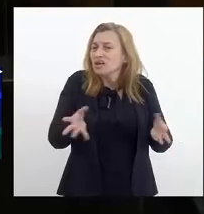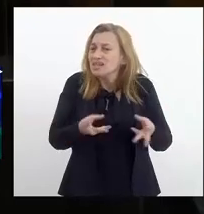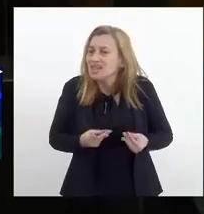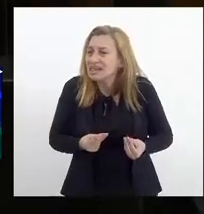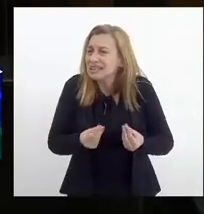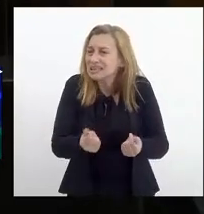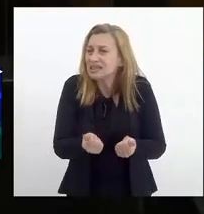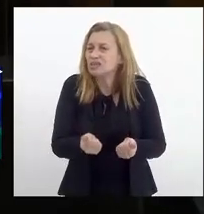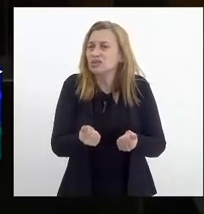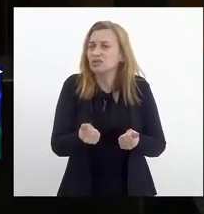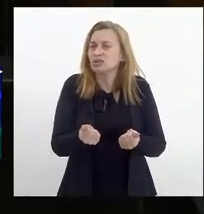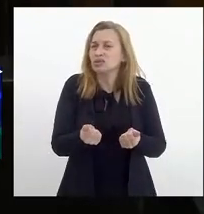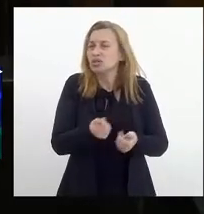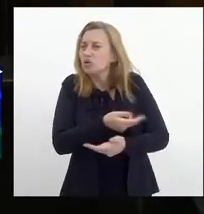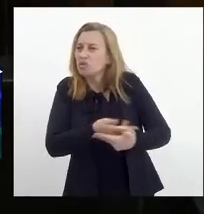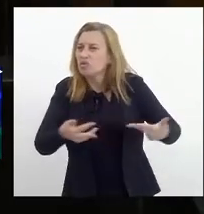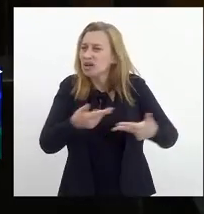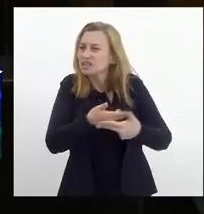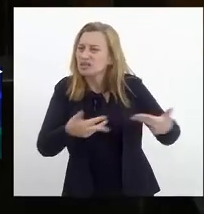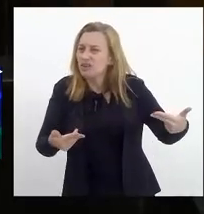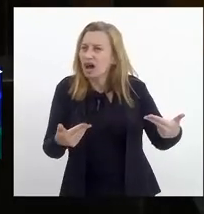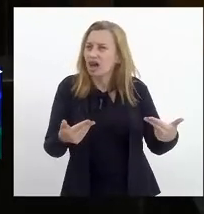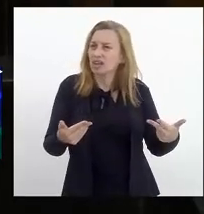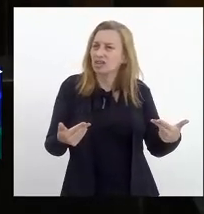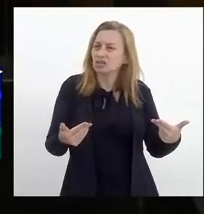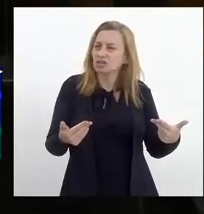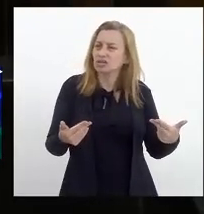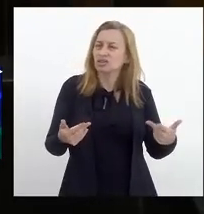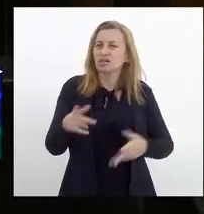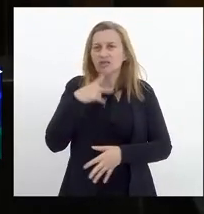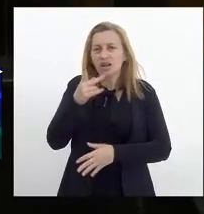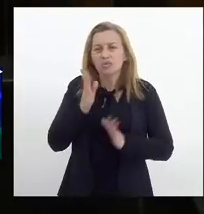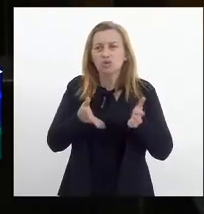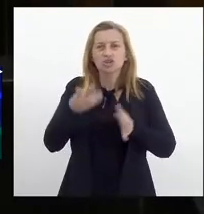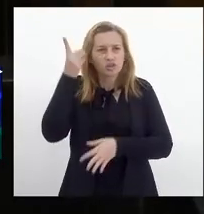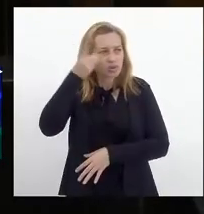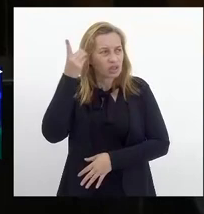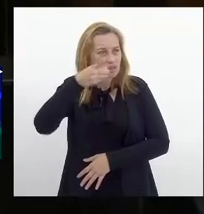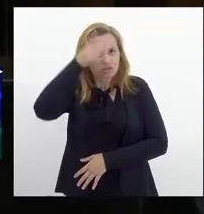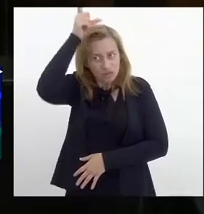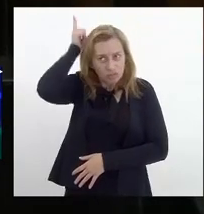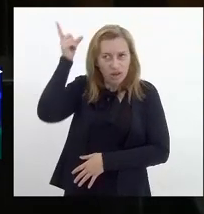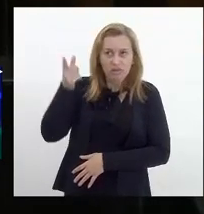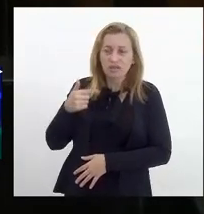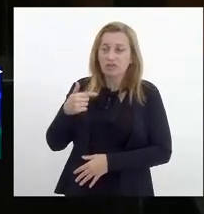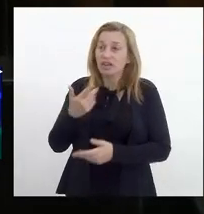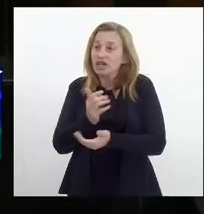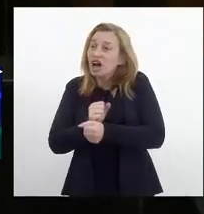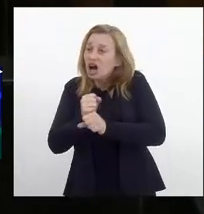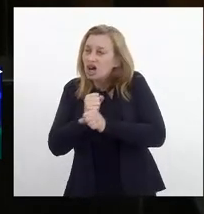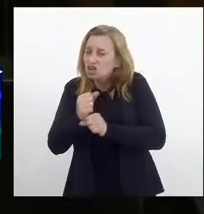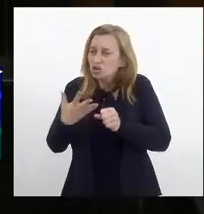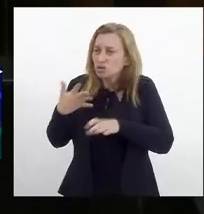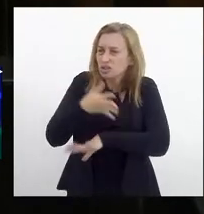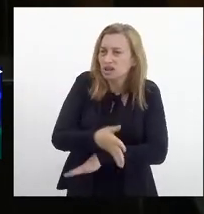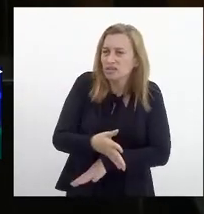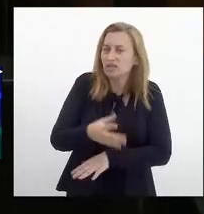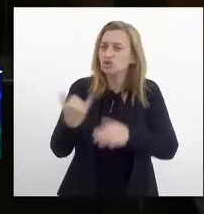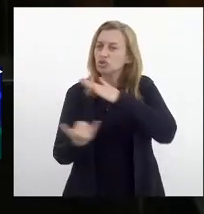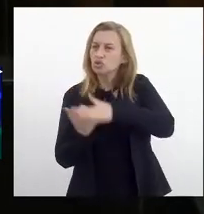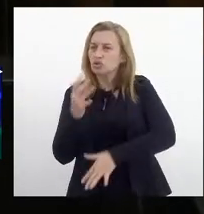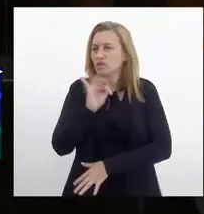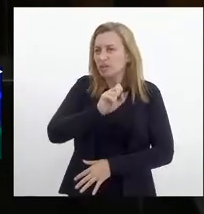e delicada como muitos e muitas com as pernas interagirmos hoje para os Paulo já fazia muitos anos que eu não entrava no no Instituto Philippe Pinel